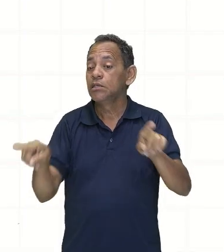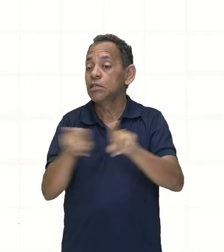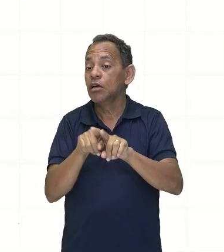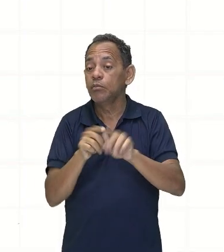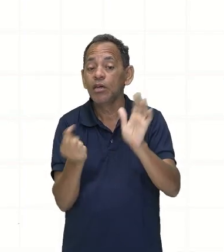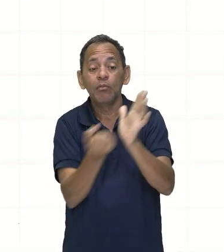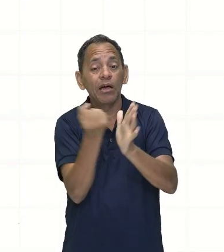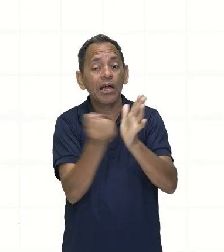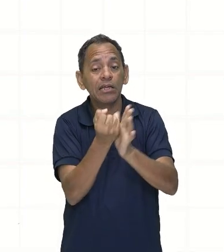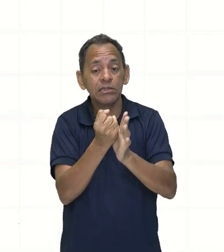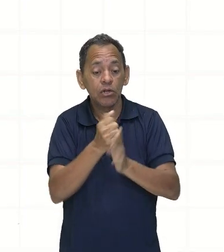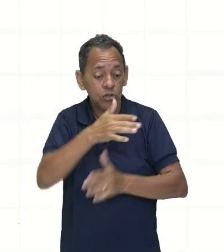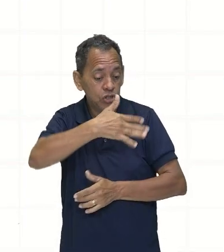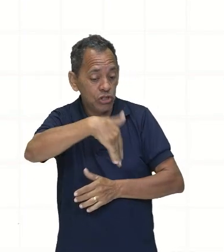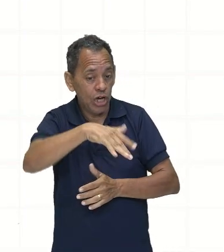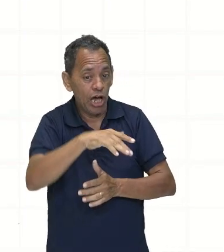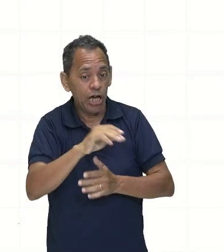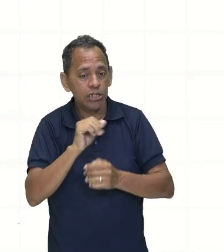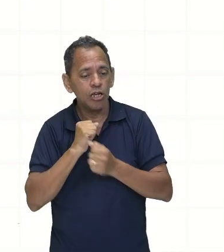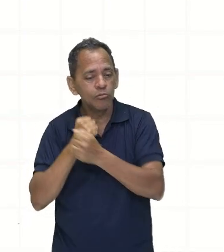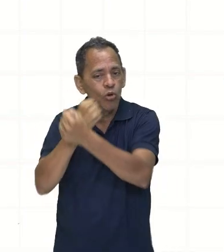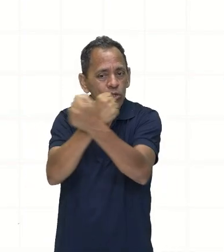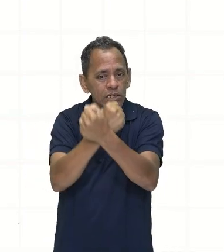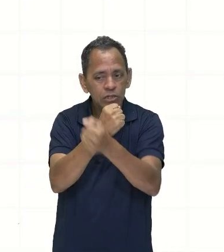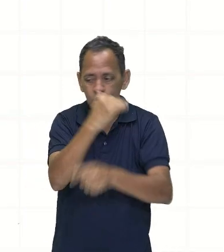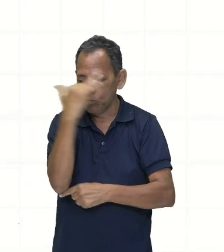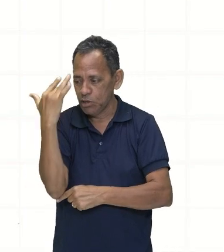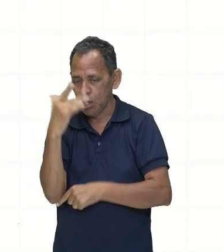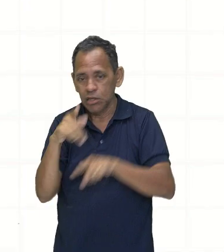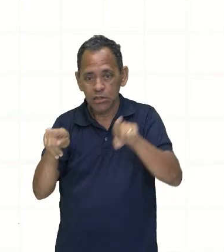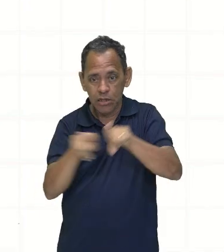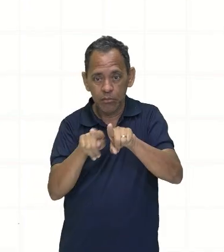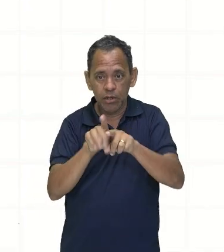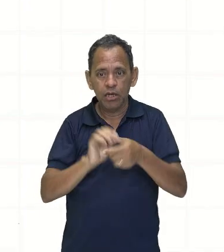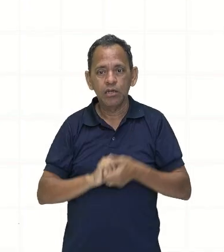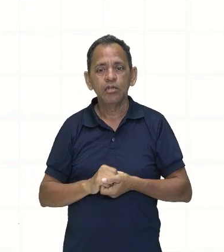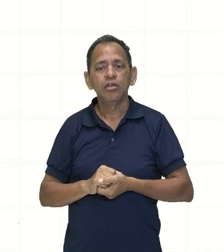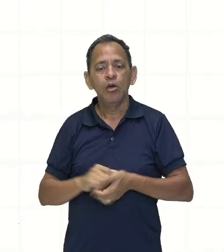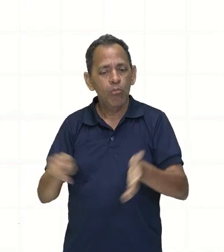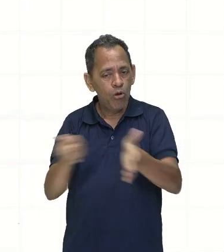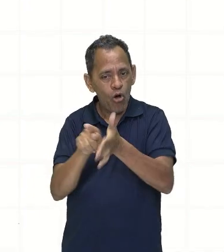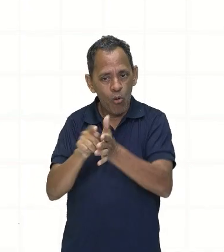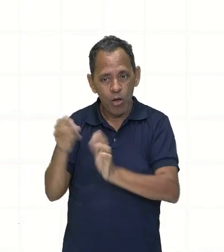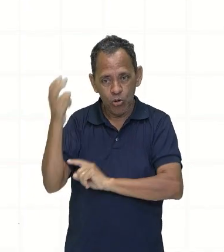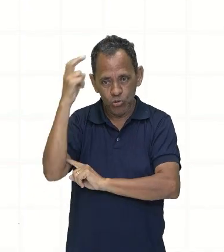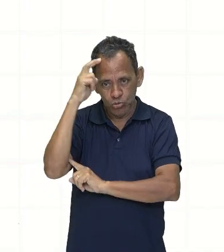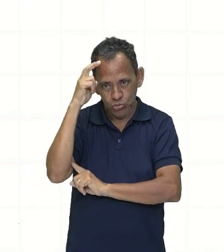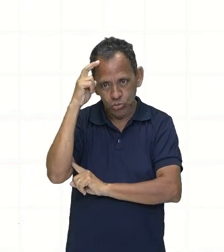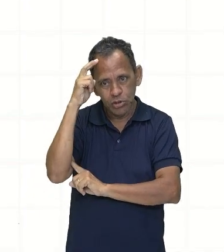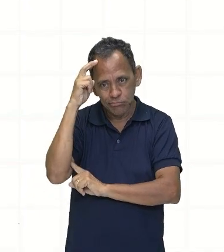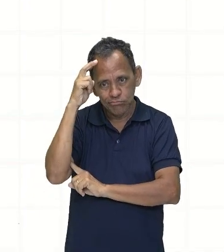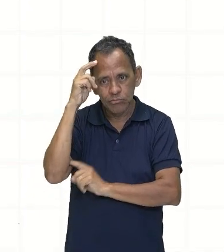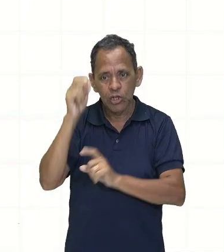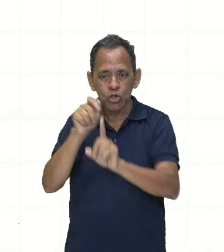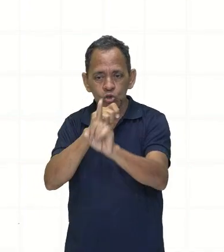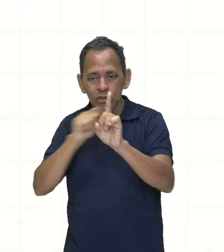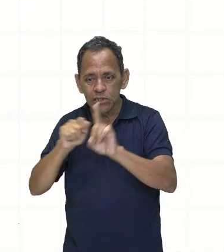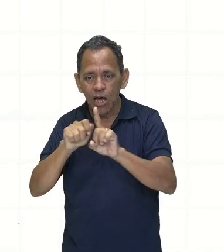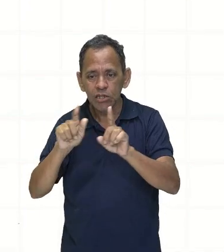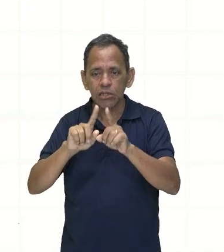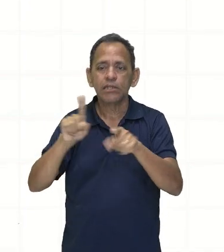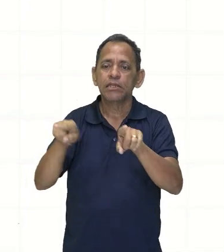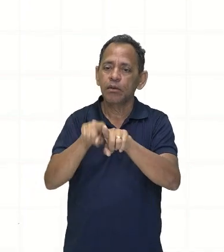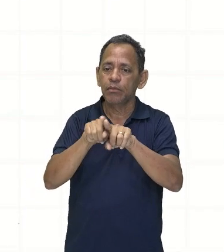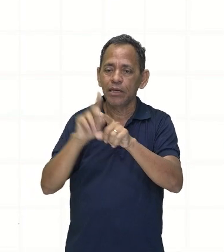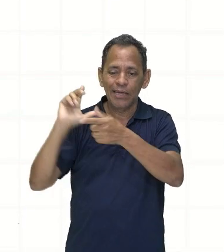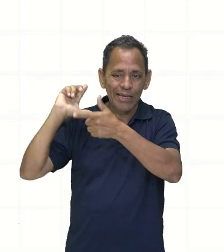terras, proteção ambiental e também a proteção à sua cultura, né, essa proteção cultural, essa ancestralidade, o acesso